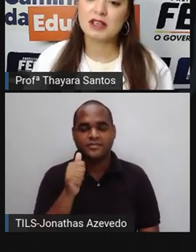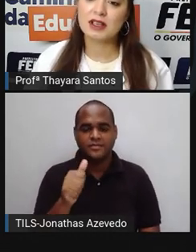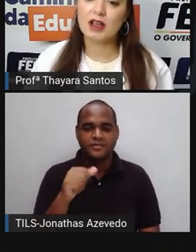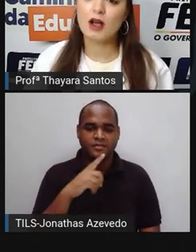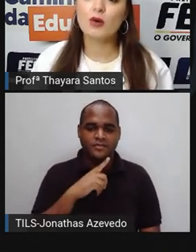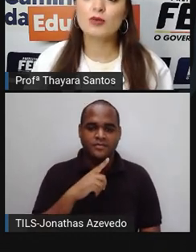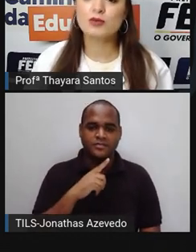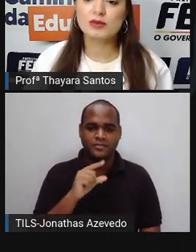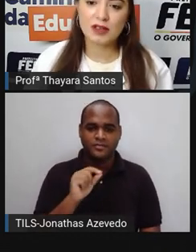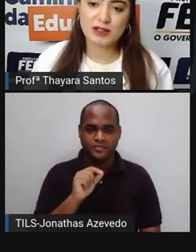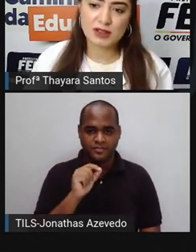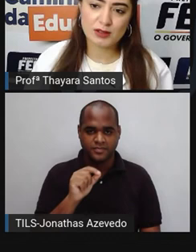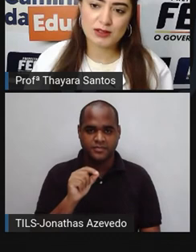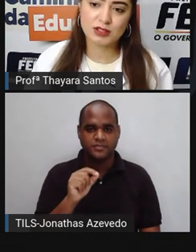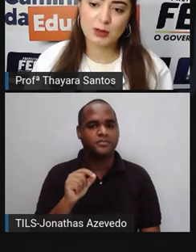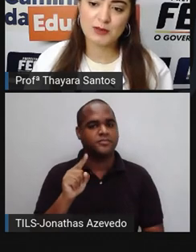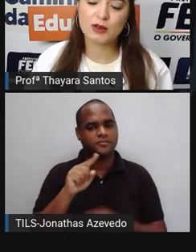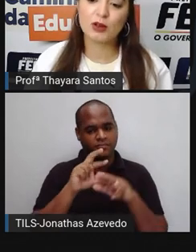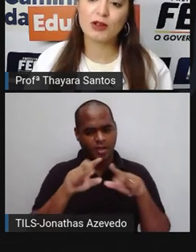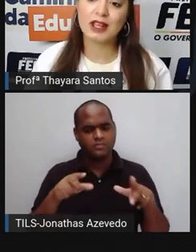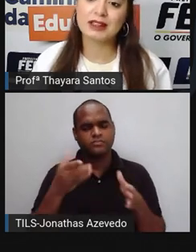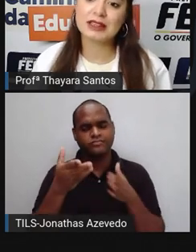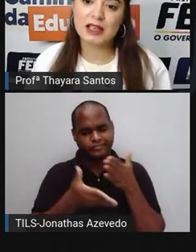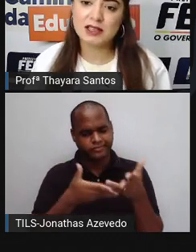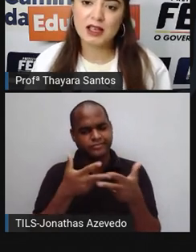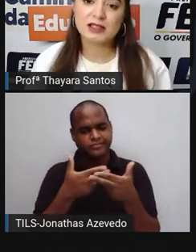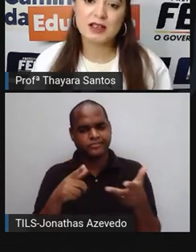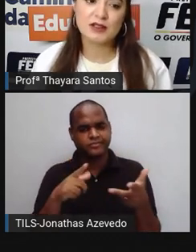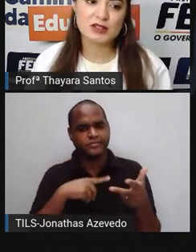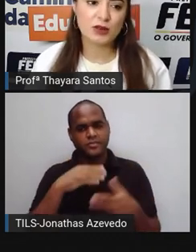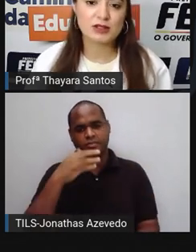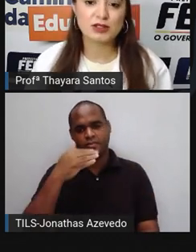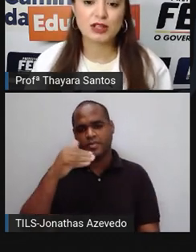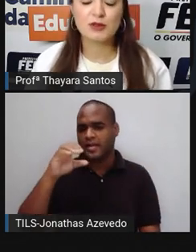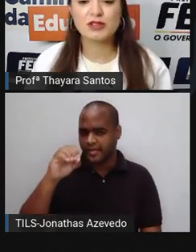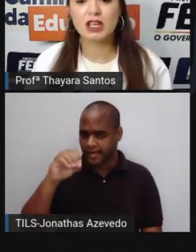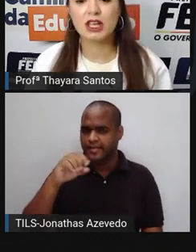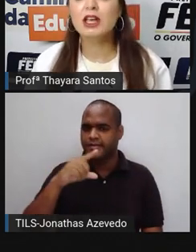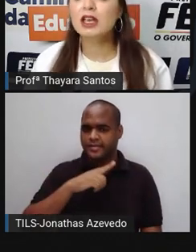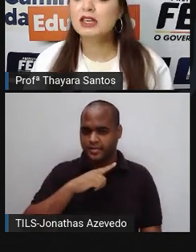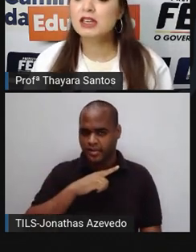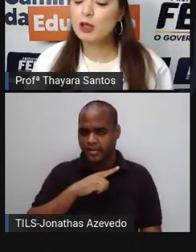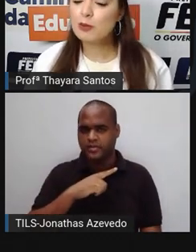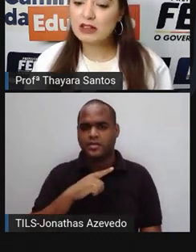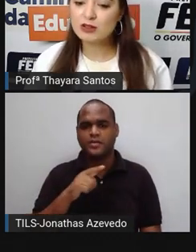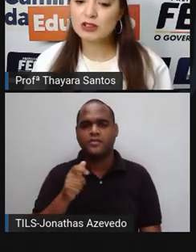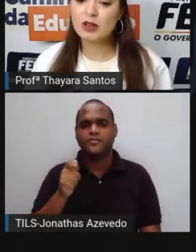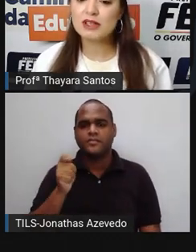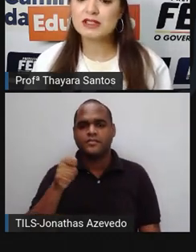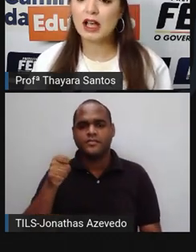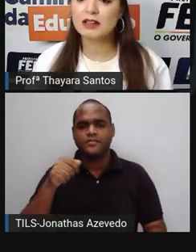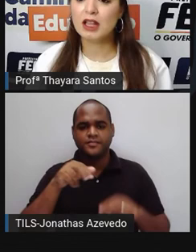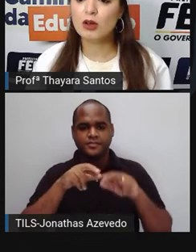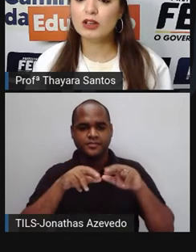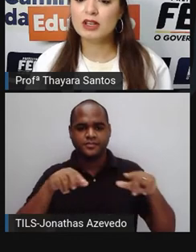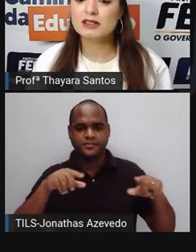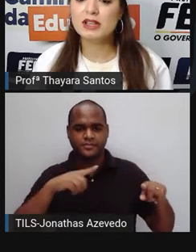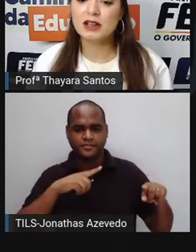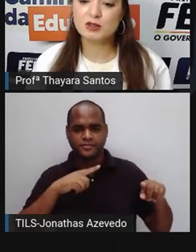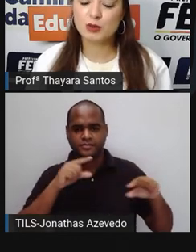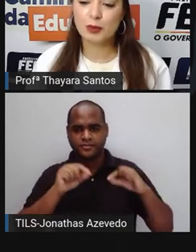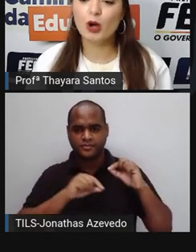aparecem alguns serviços ecossistêmicos e coloquei 10 serviços ecossistêmicos aqui e aqui embaixo Então as